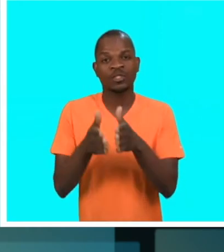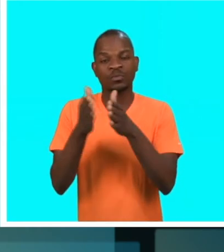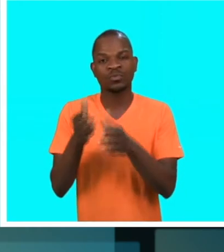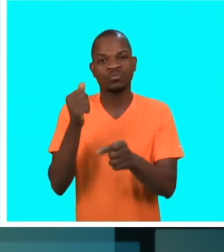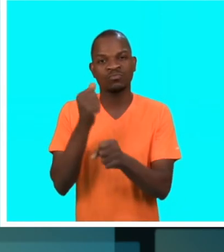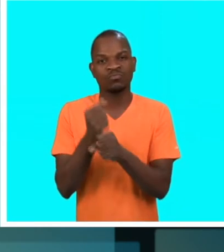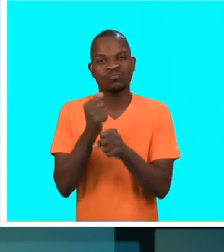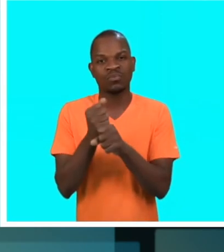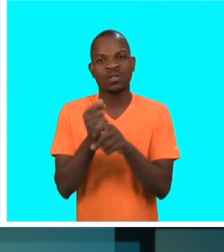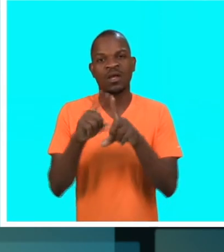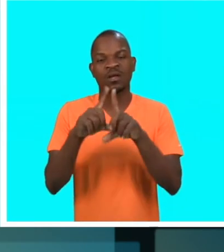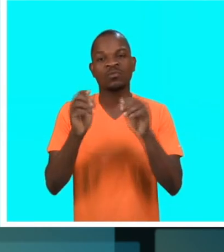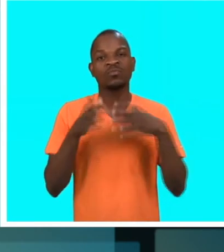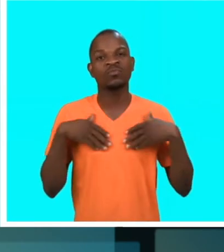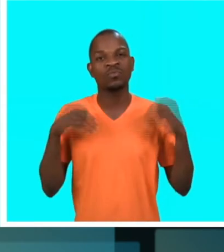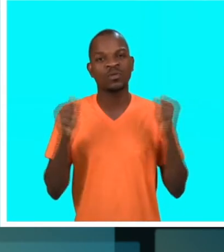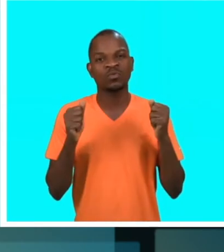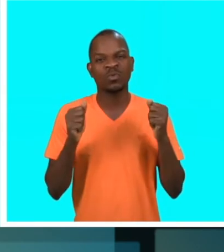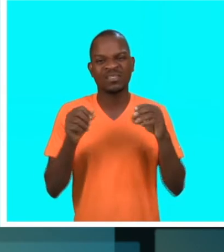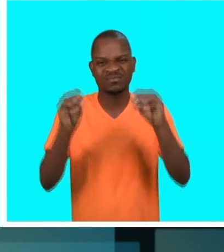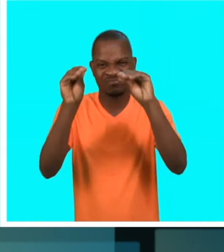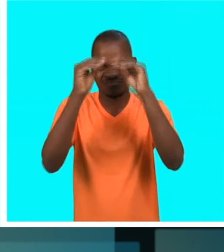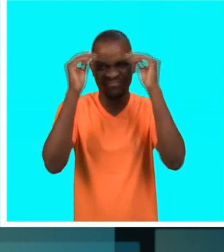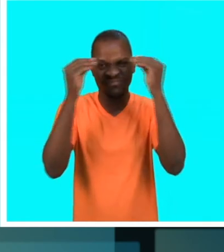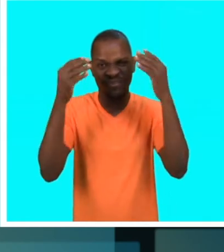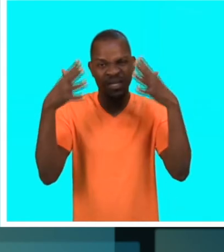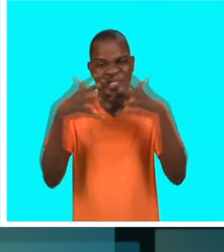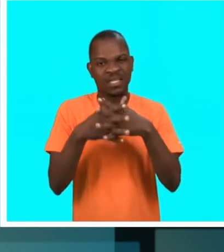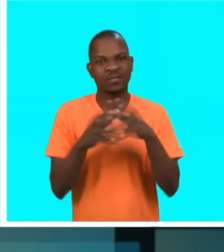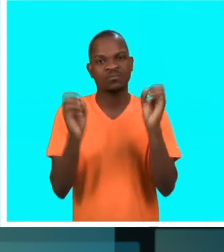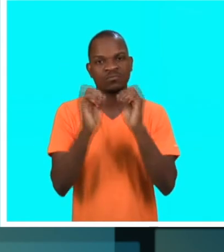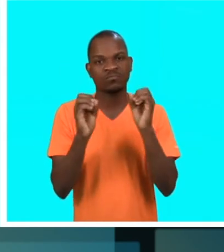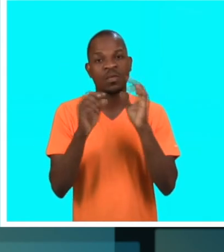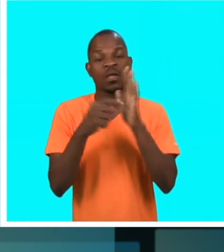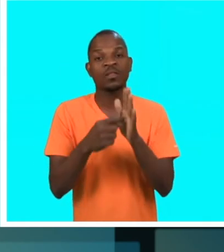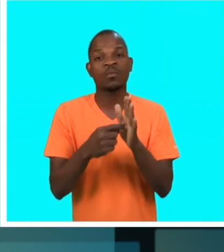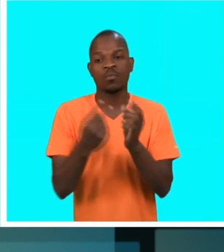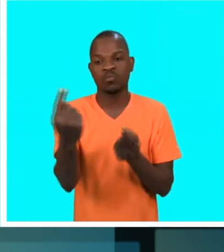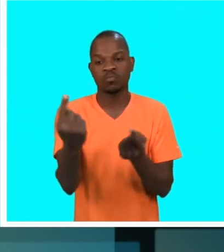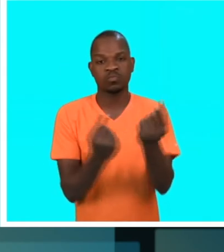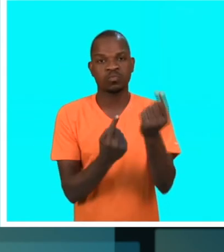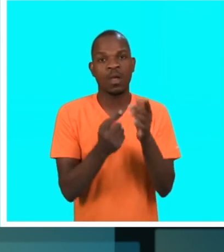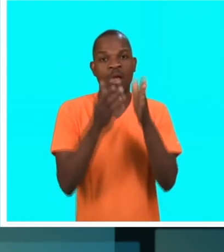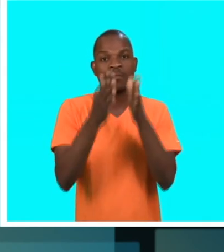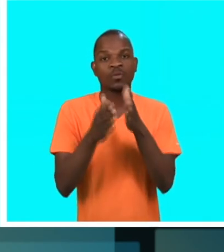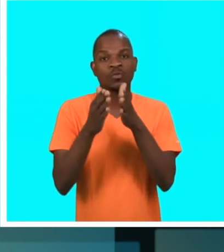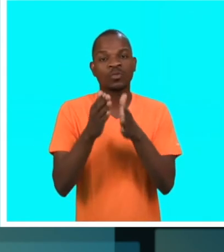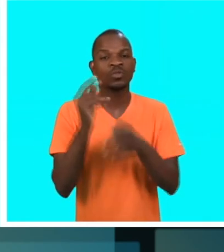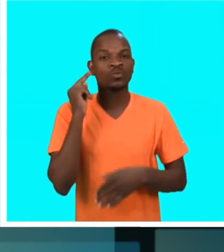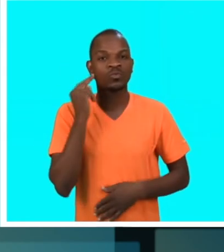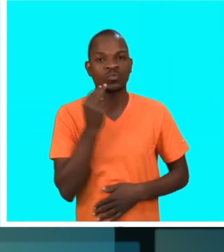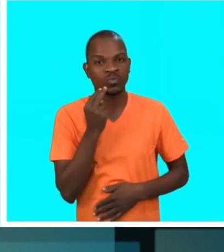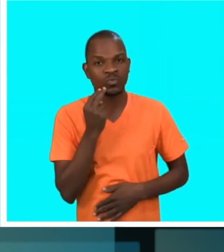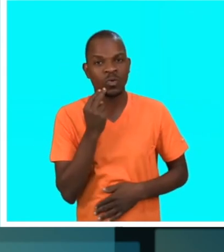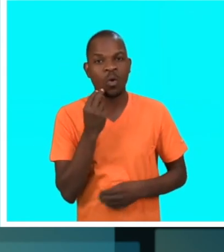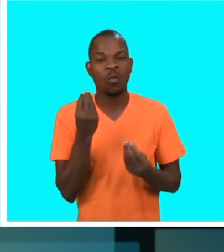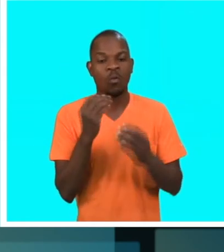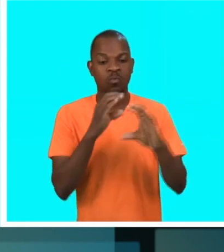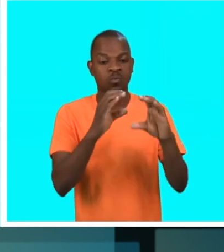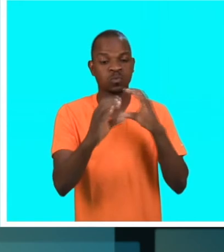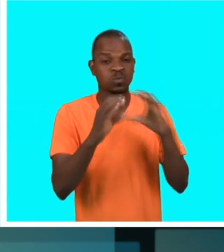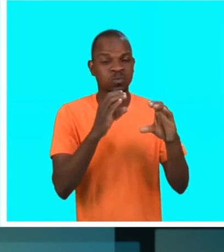Vemos que os profissionais de saúde não são capacitados para poder, por exemplo, em questões de lidar com pacientes que